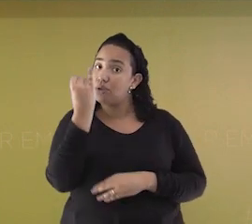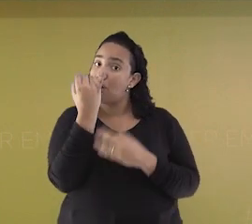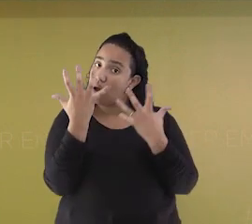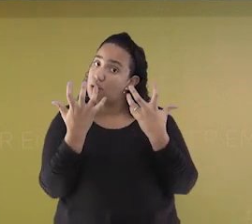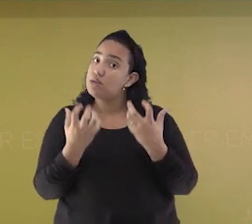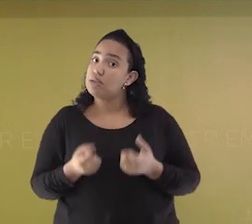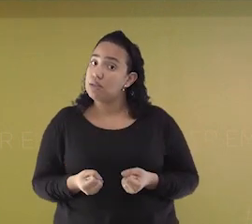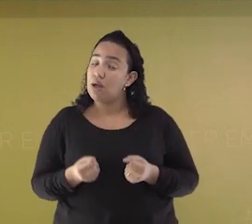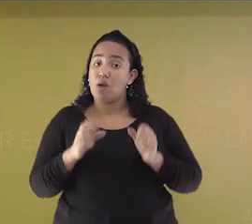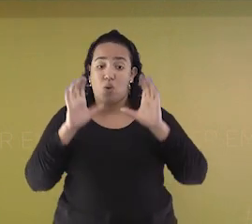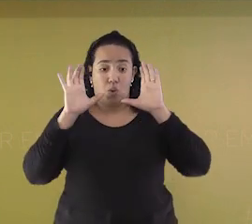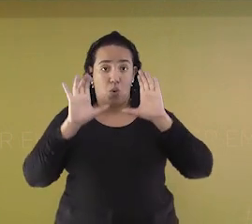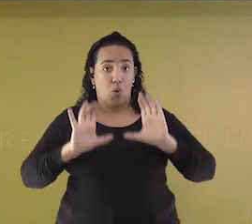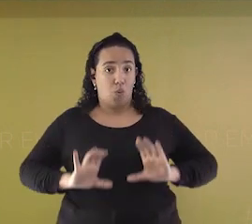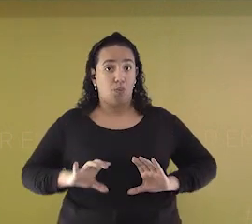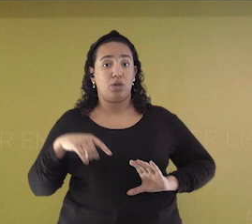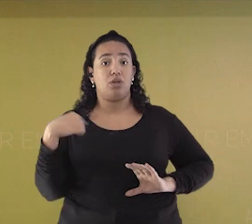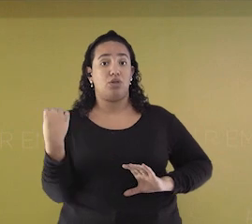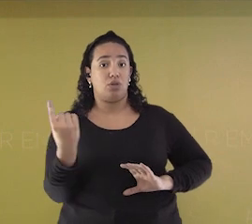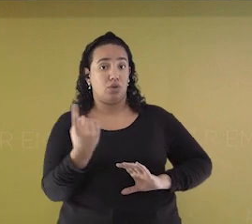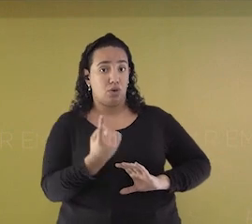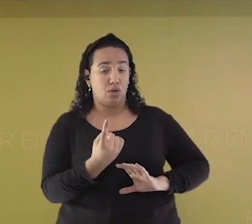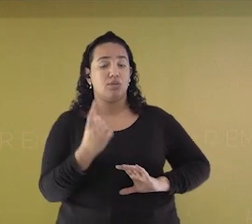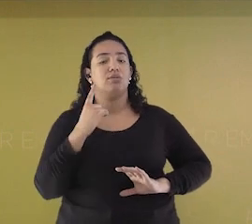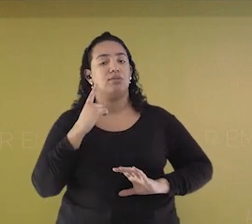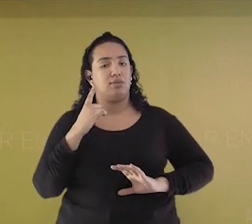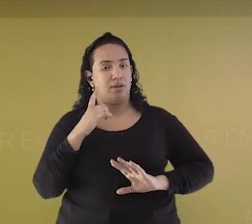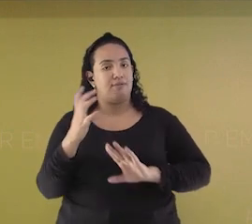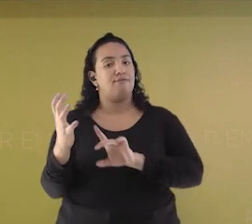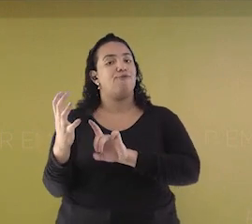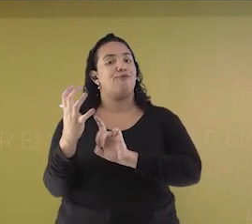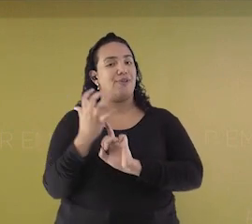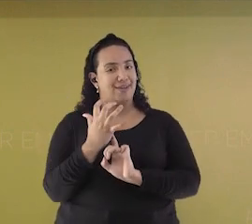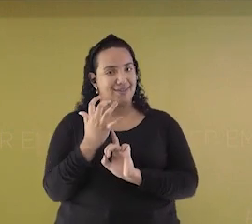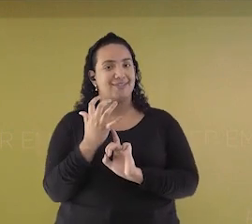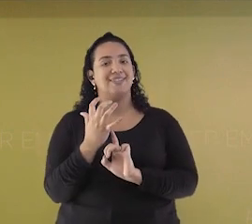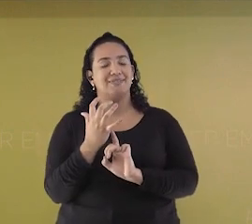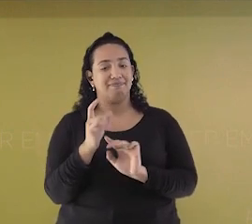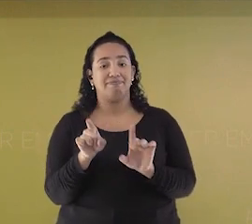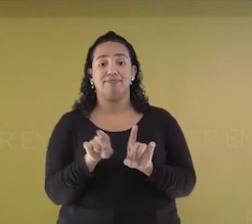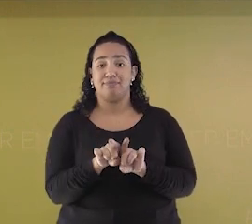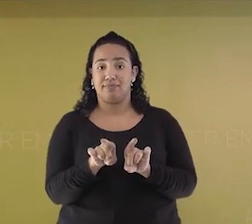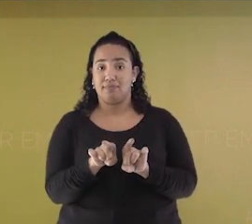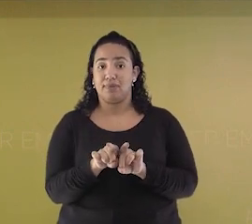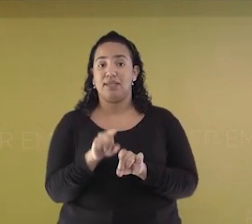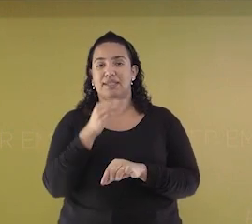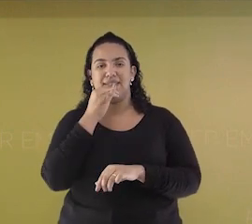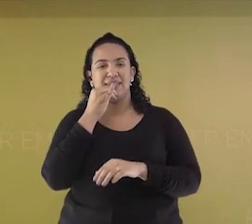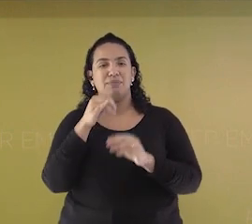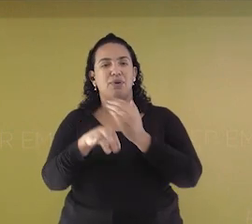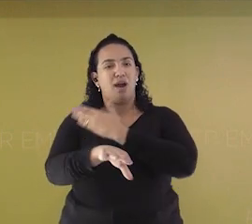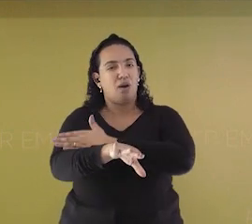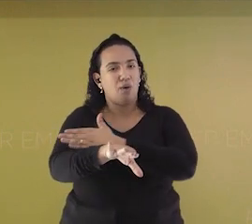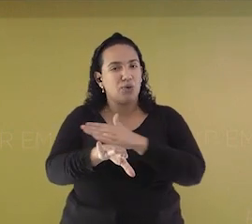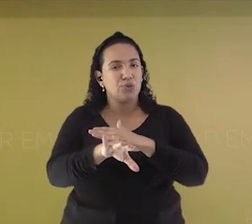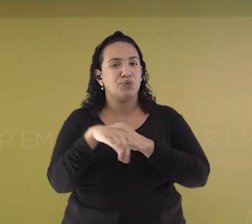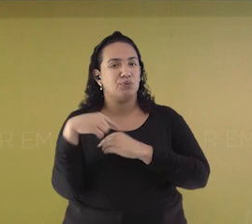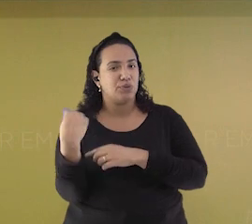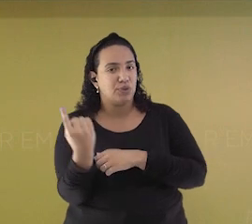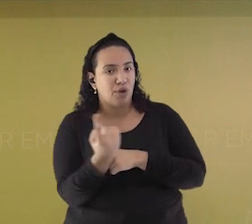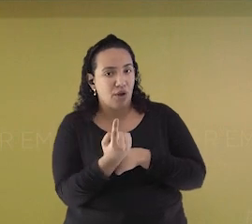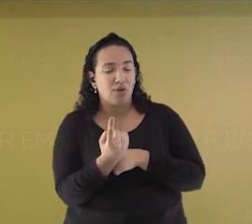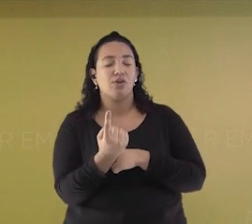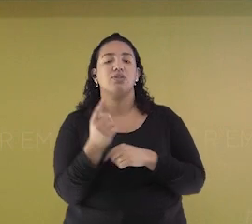admitir isso, que o nosso comportamento é influenciado e que muitos de nossos hábitos de consumo